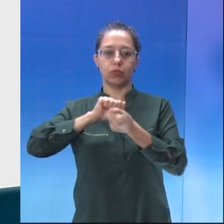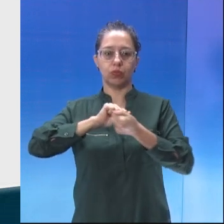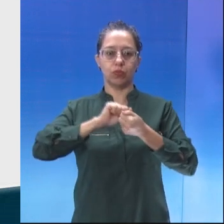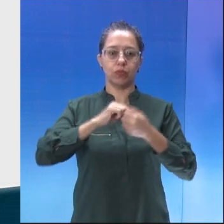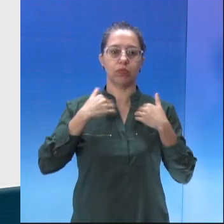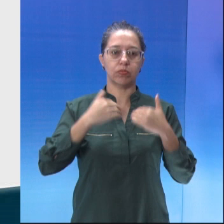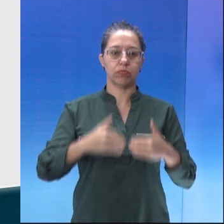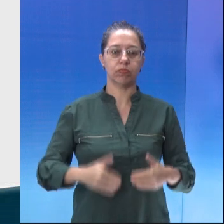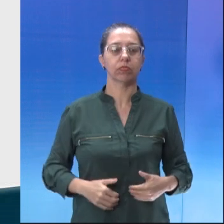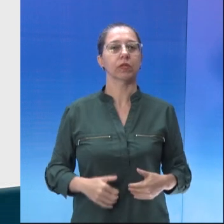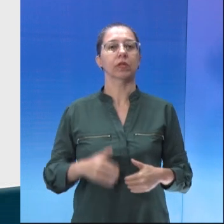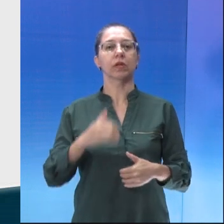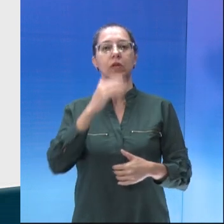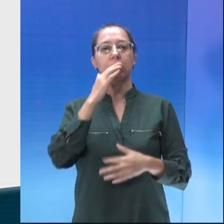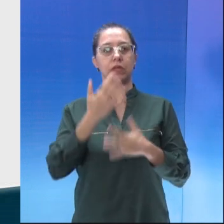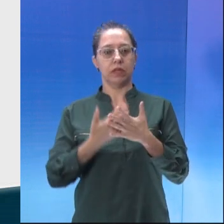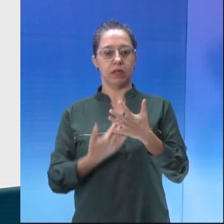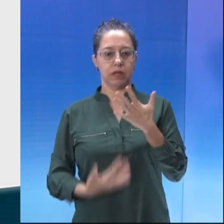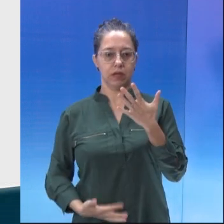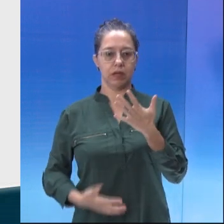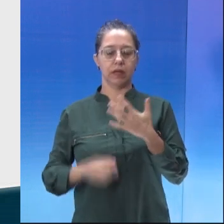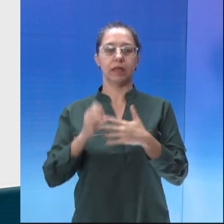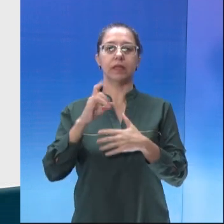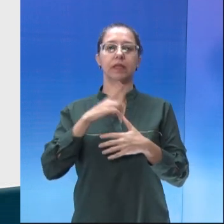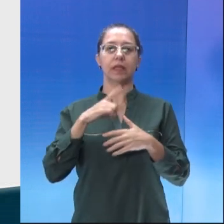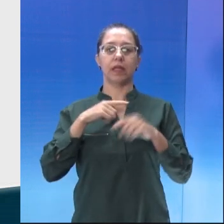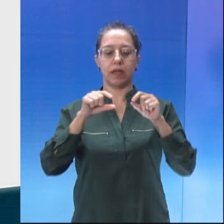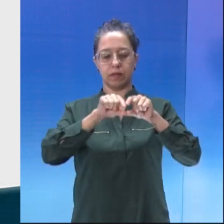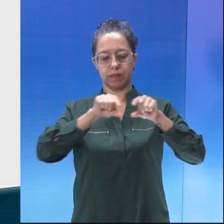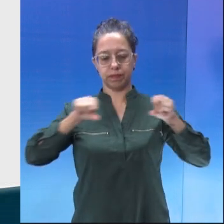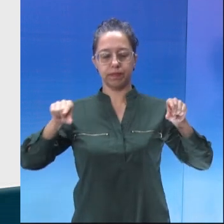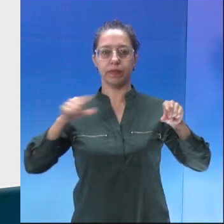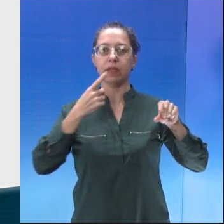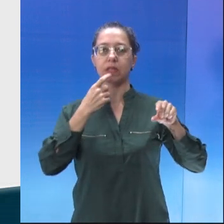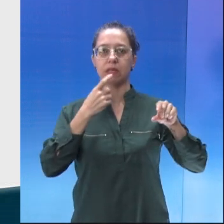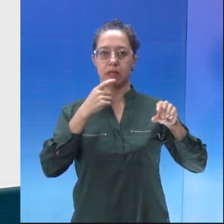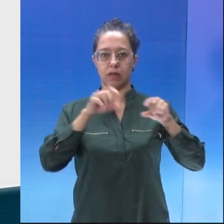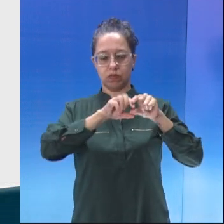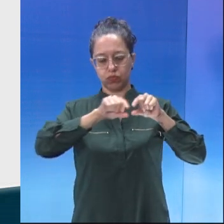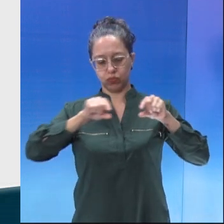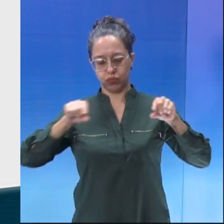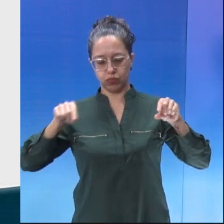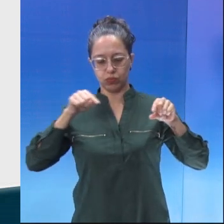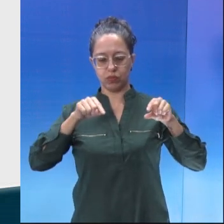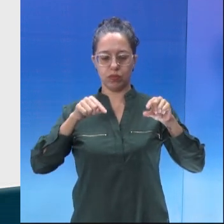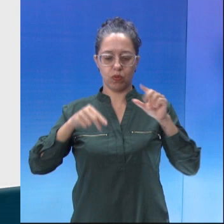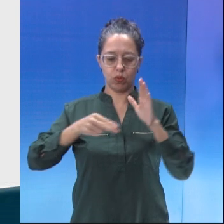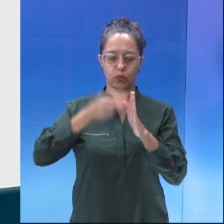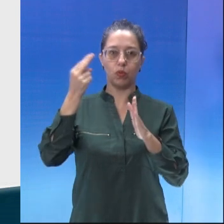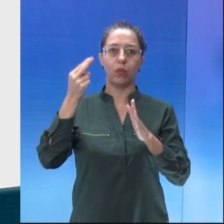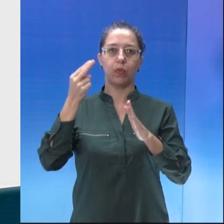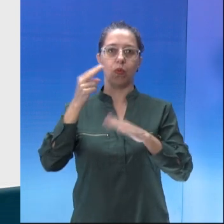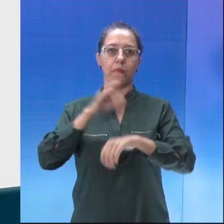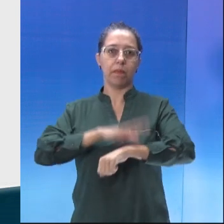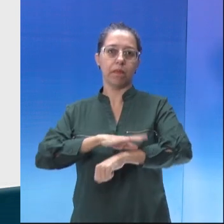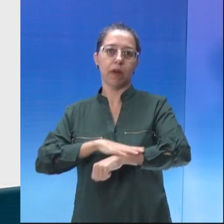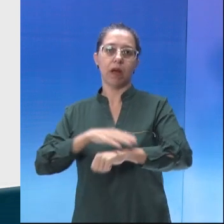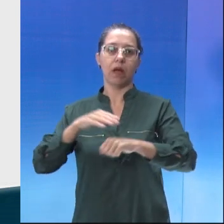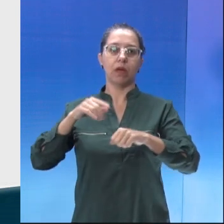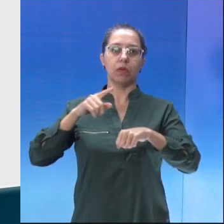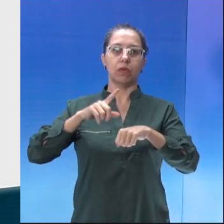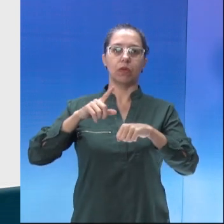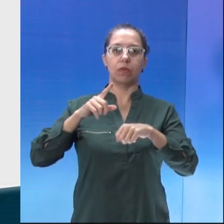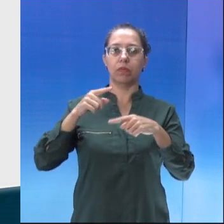fibrinogênio. Essa substância, quando ocorre alguma lesão, você cortou o dedo, cortou a mão, cortou o braço, o que acontece?